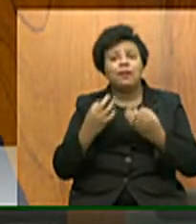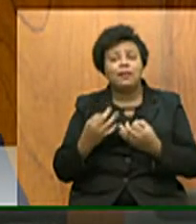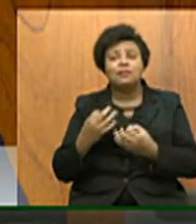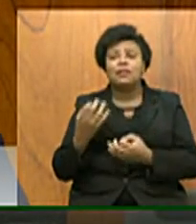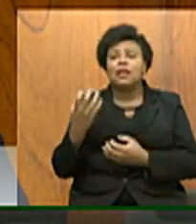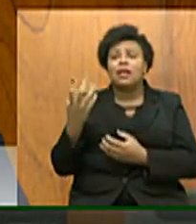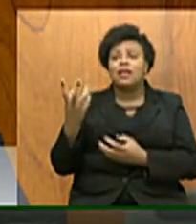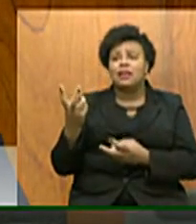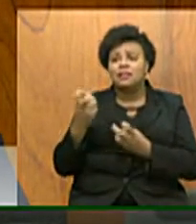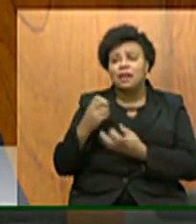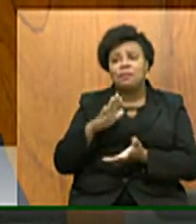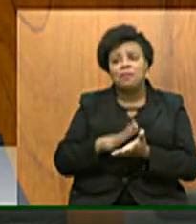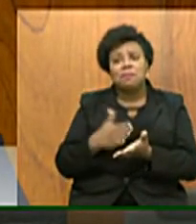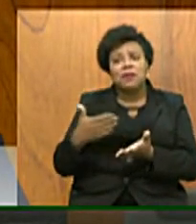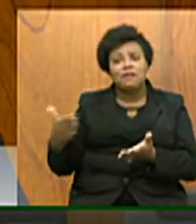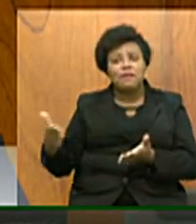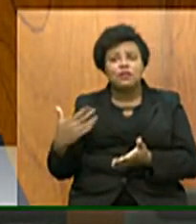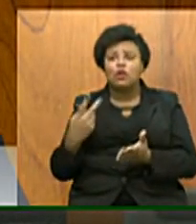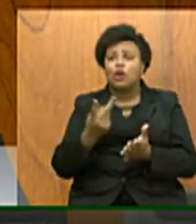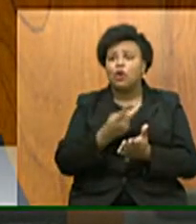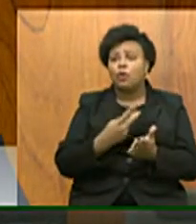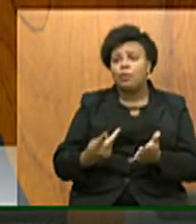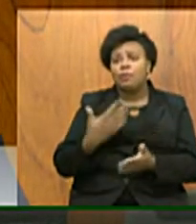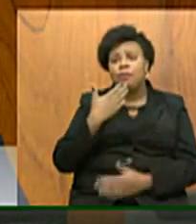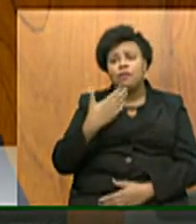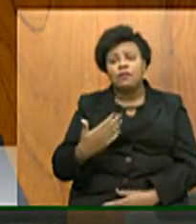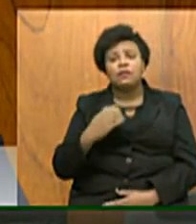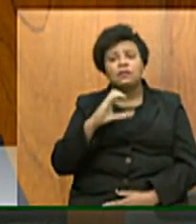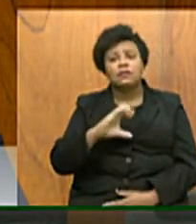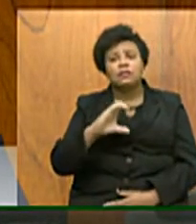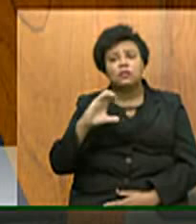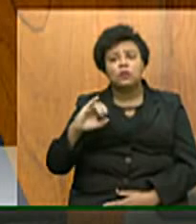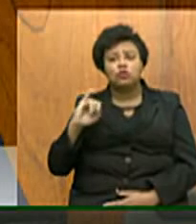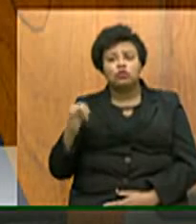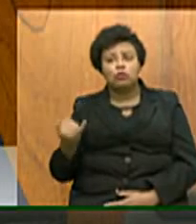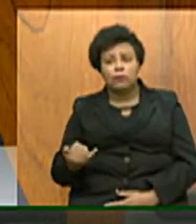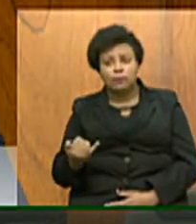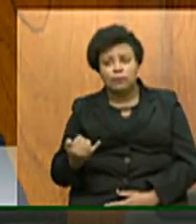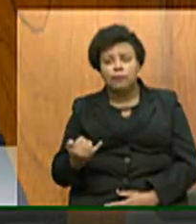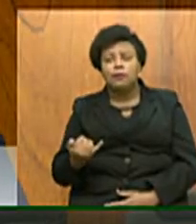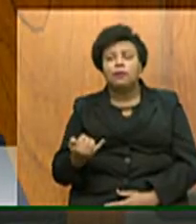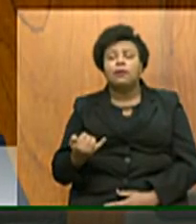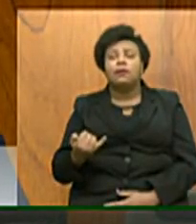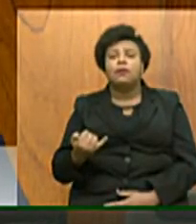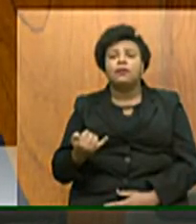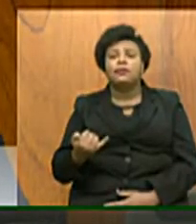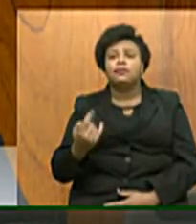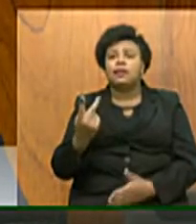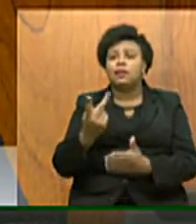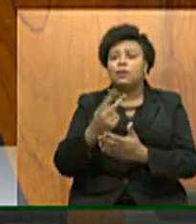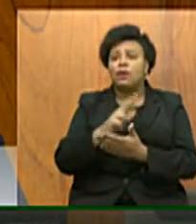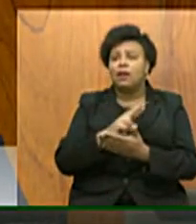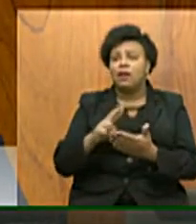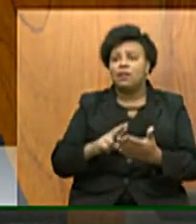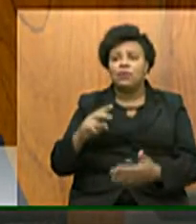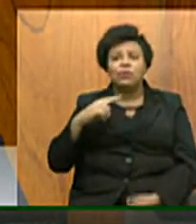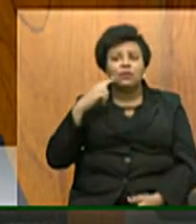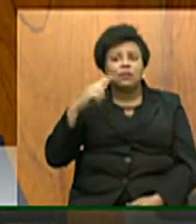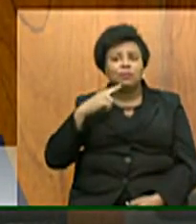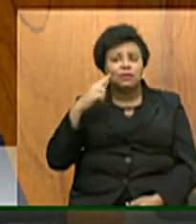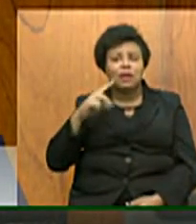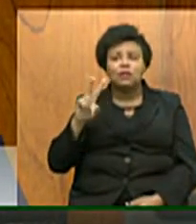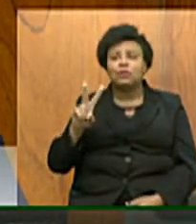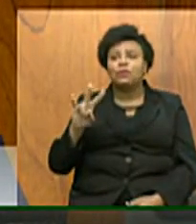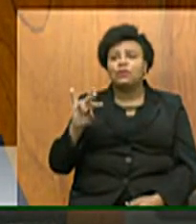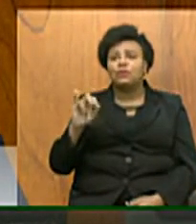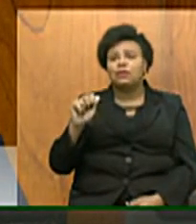beneficiárias. Com parecer favorável da Comissão de Constituição e Justiça, tendo como relator o deputado Luiz